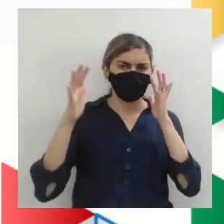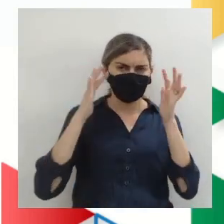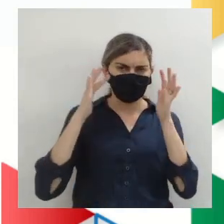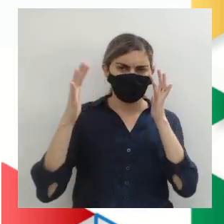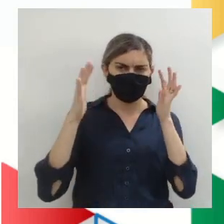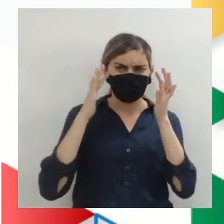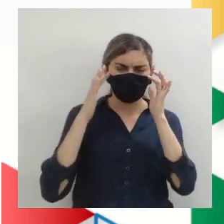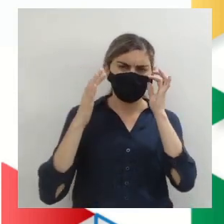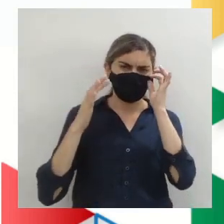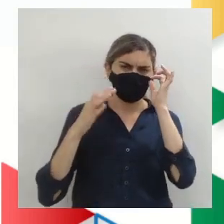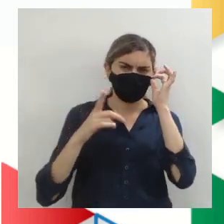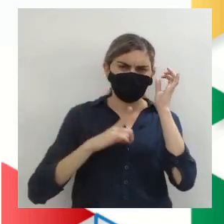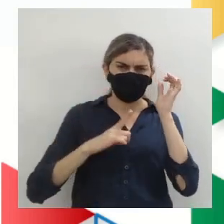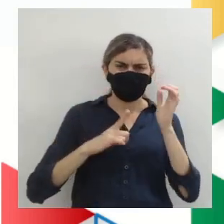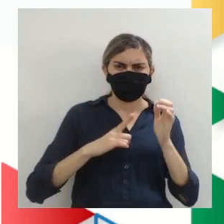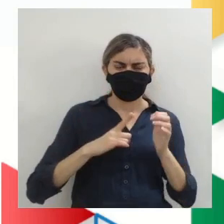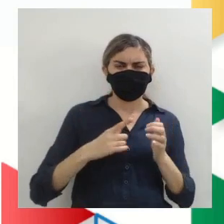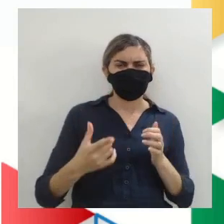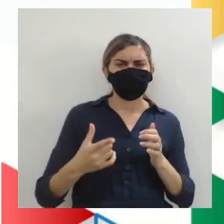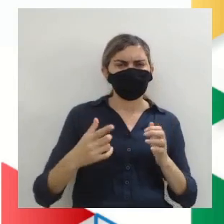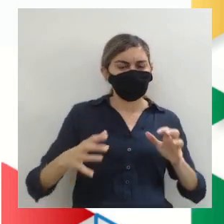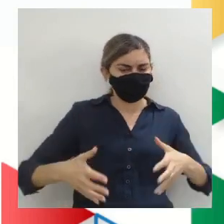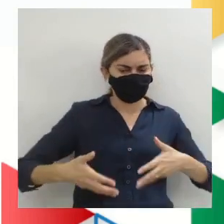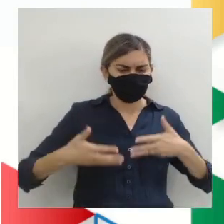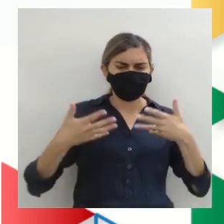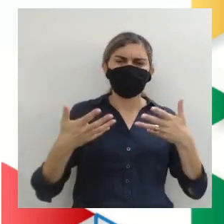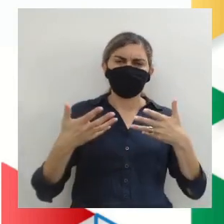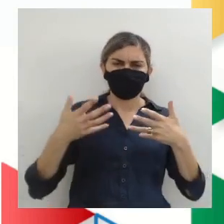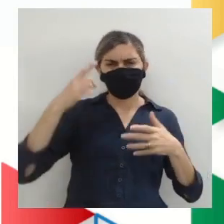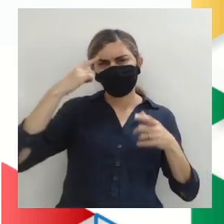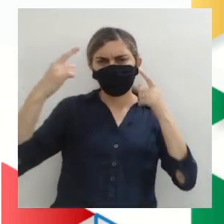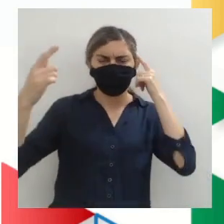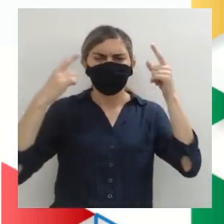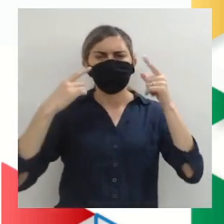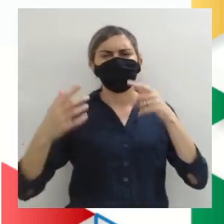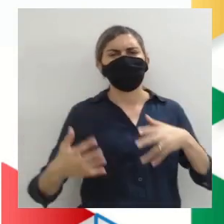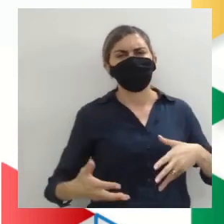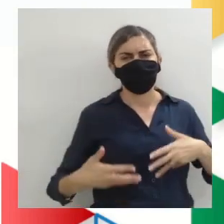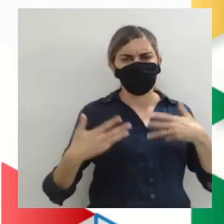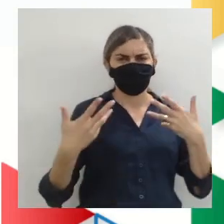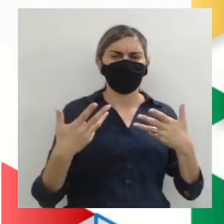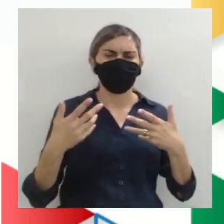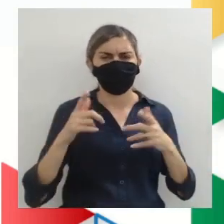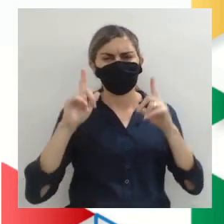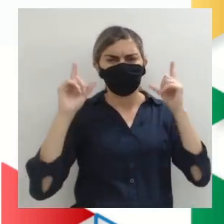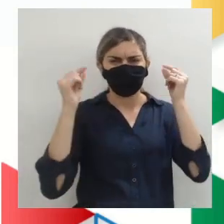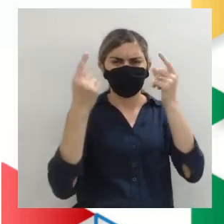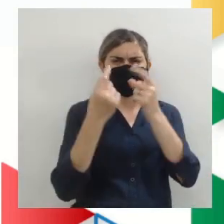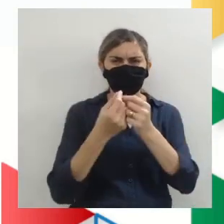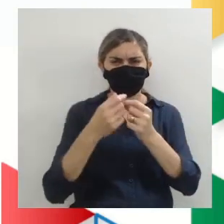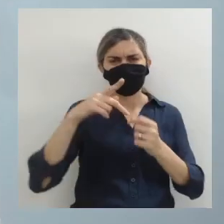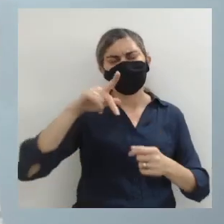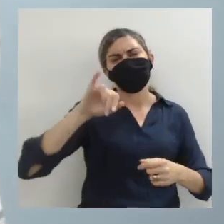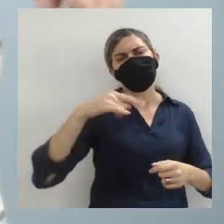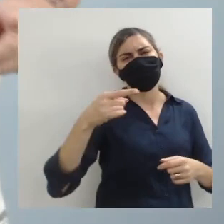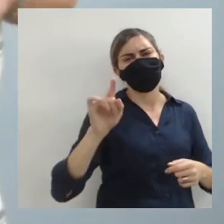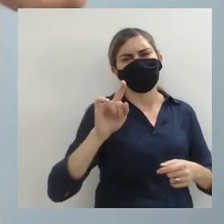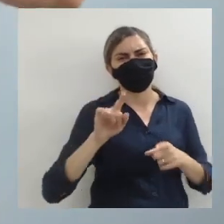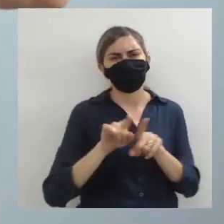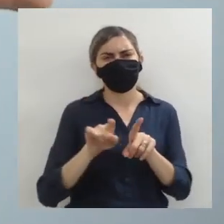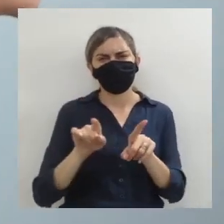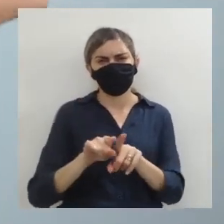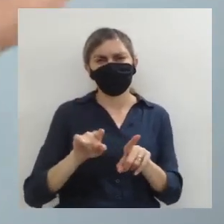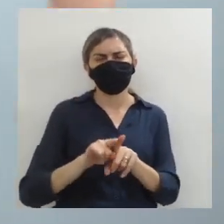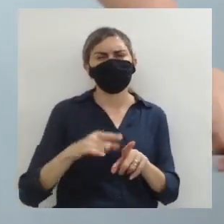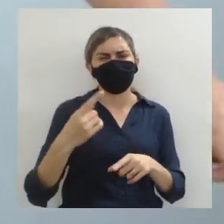filosofia que esteve inspirada nos ideais dos filósofos gregos, Platão e, sobretudo, o